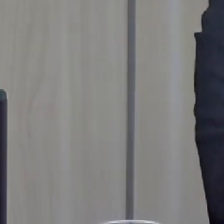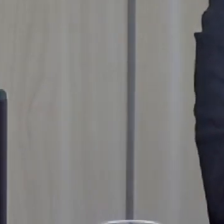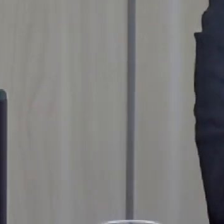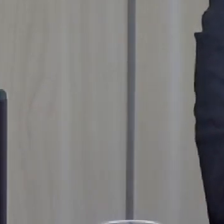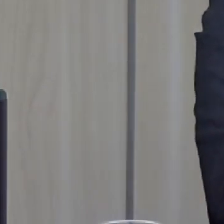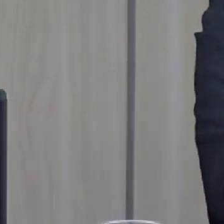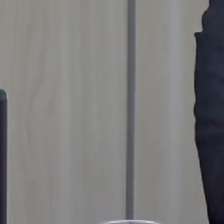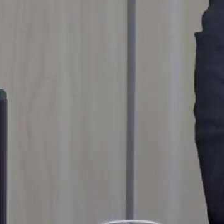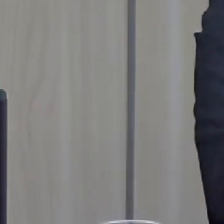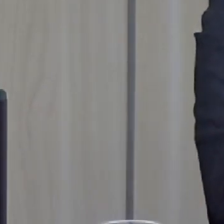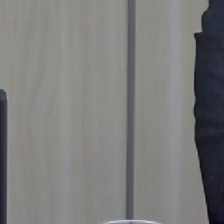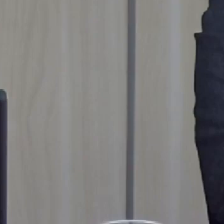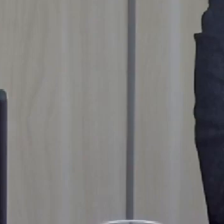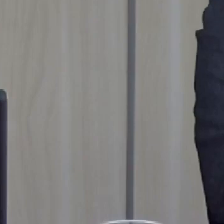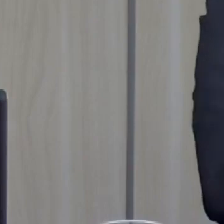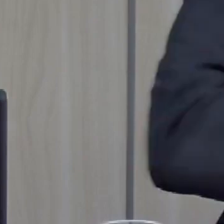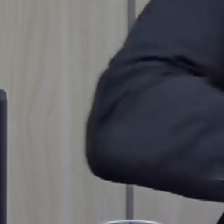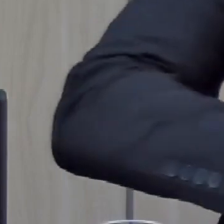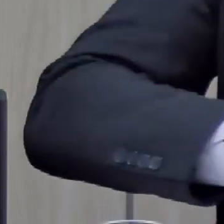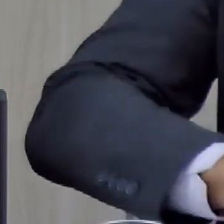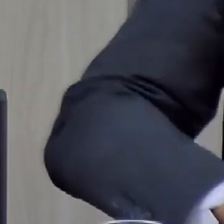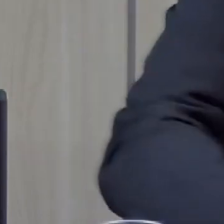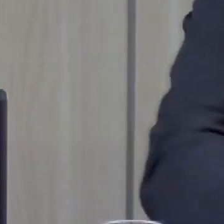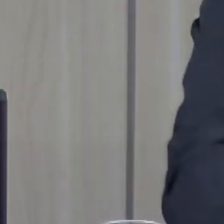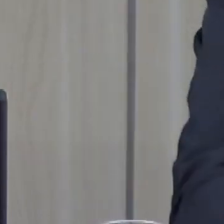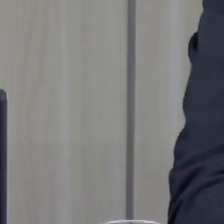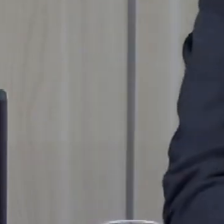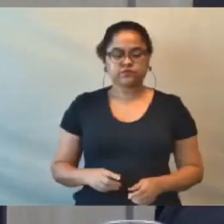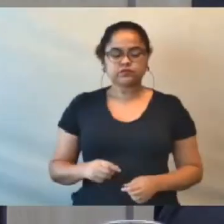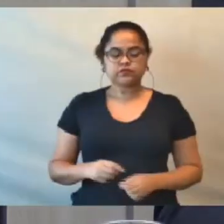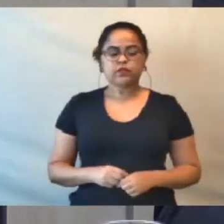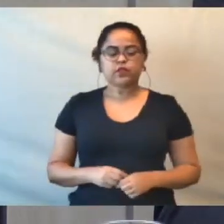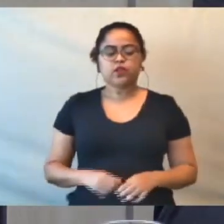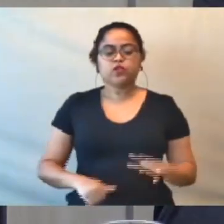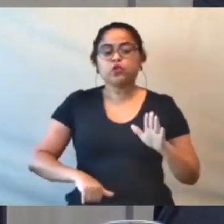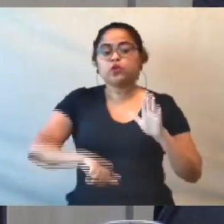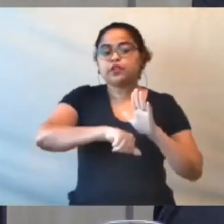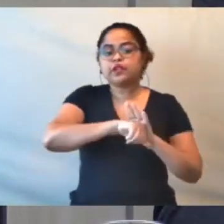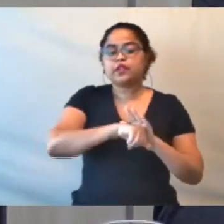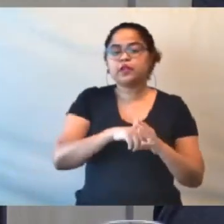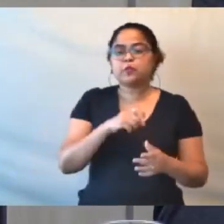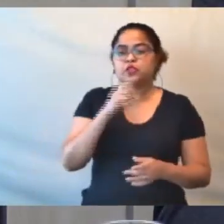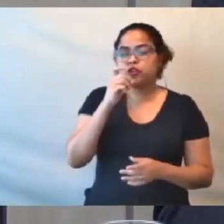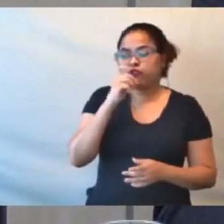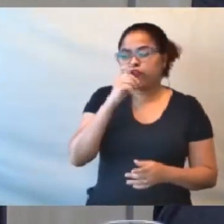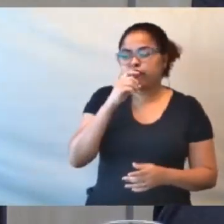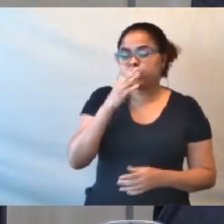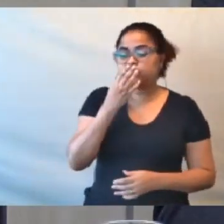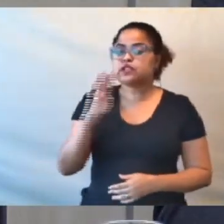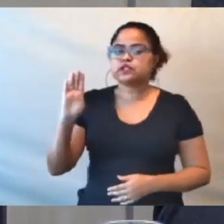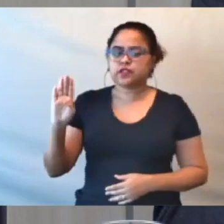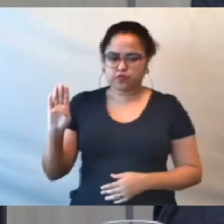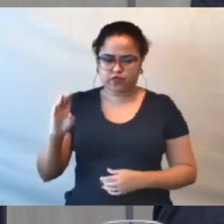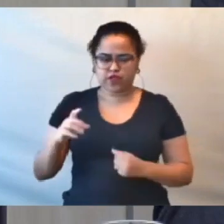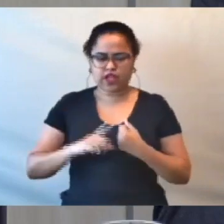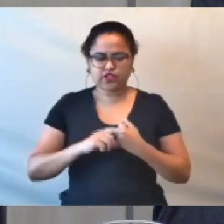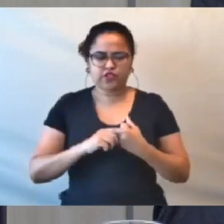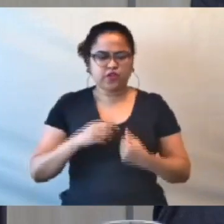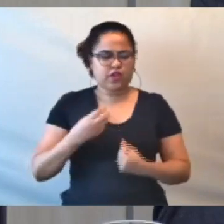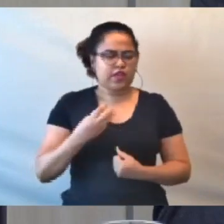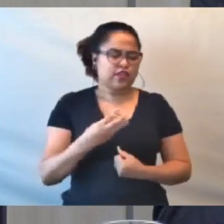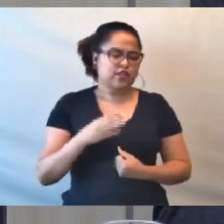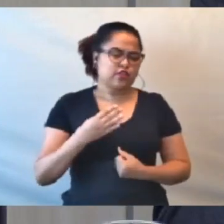verdade poderá incorrer no crime de falso testemunho nos termos do artigo 342 do Código Penal.